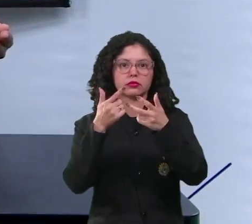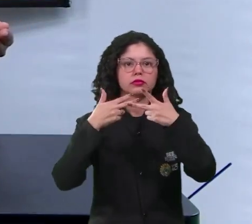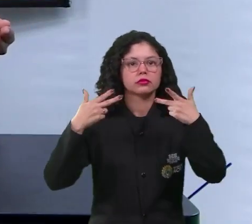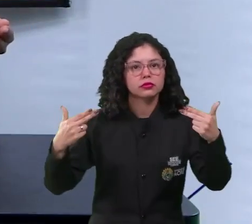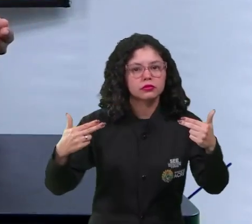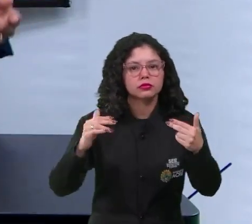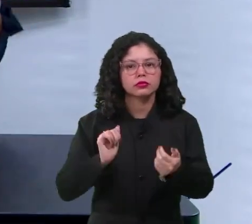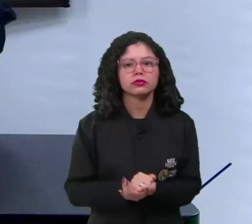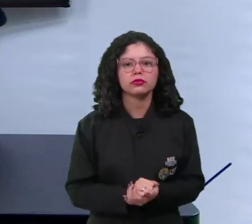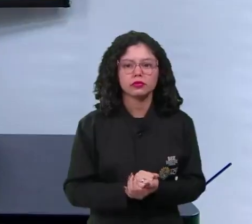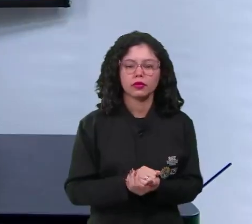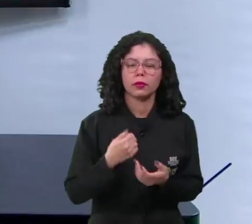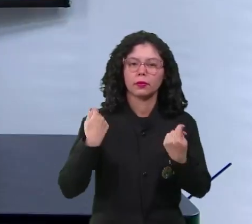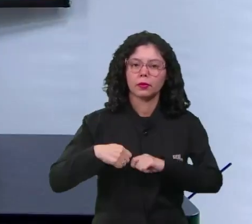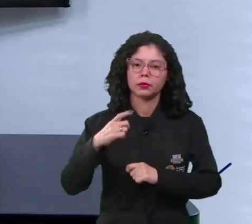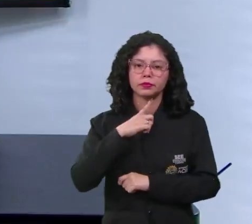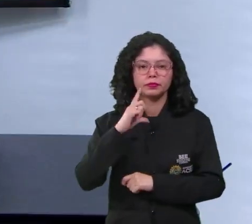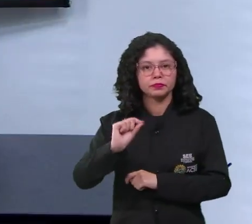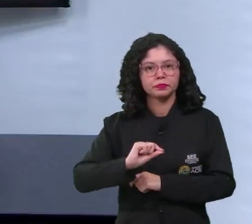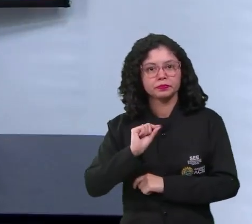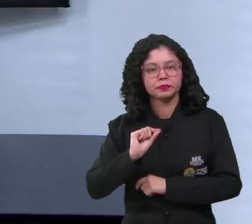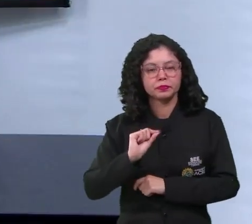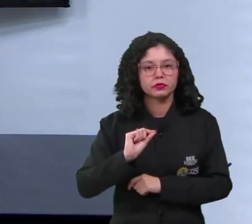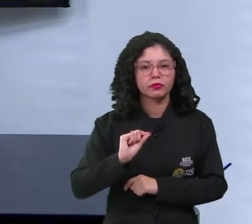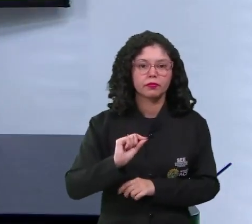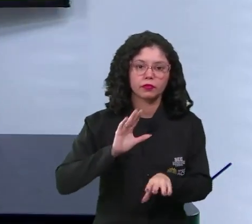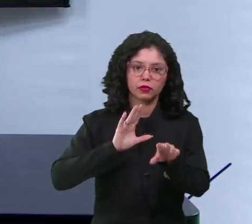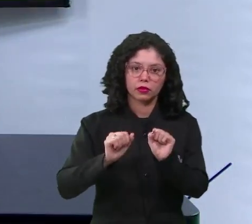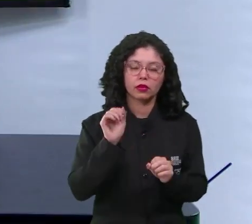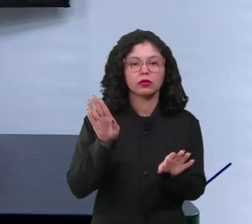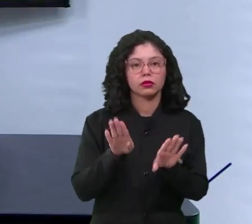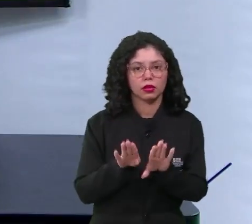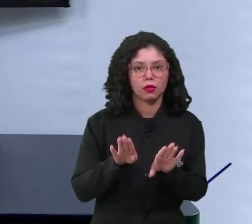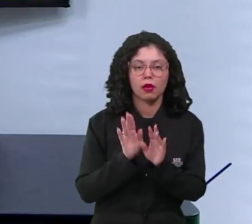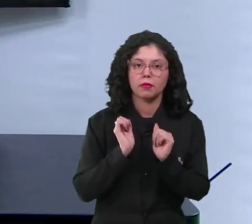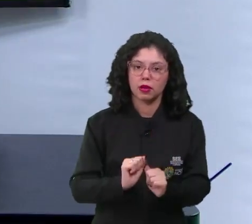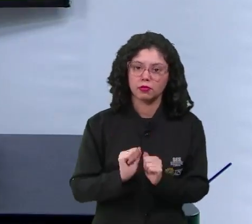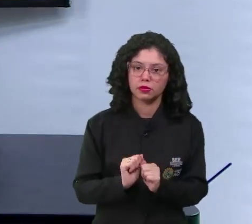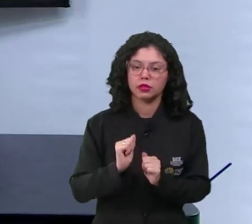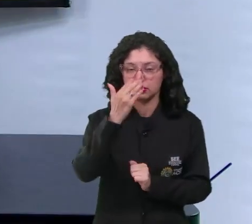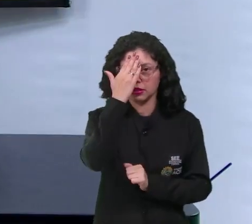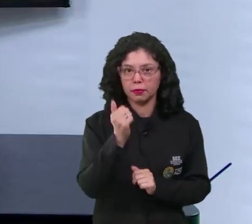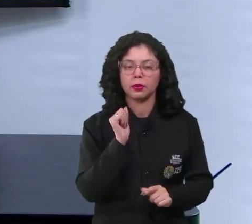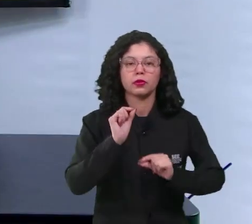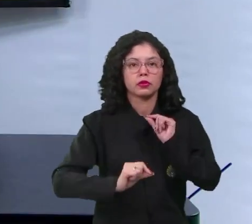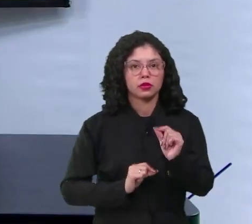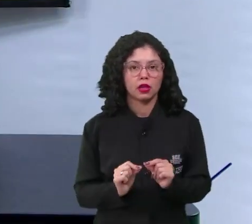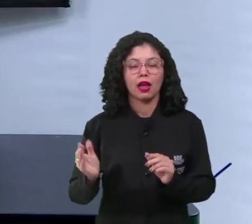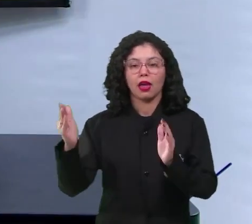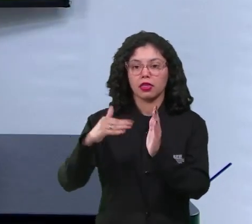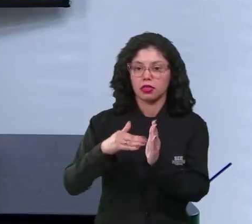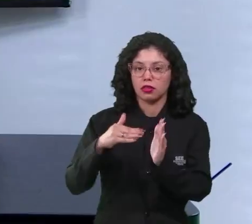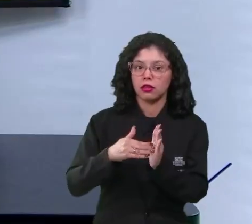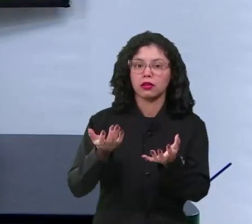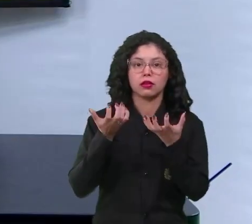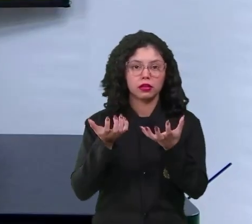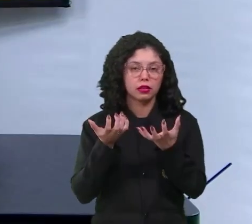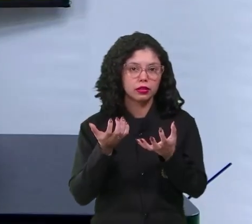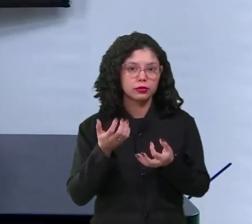coisas. A gente também precisa ter uma formação para poder a gente saber e até